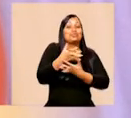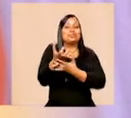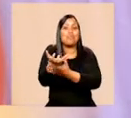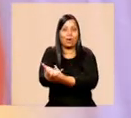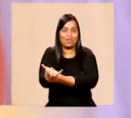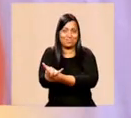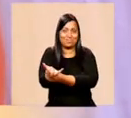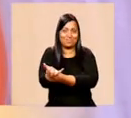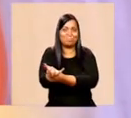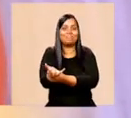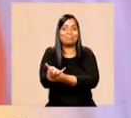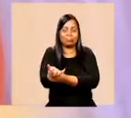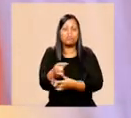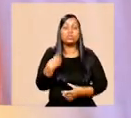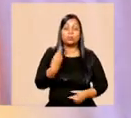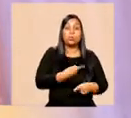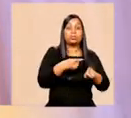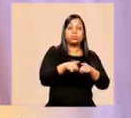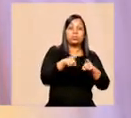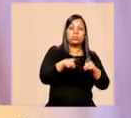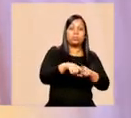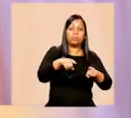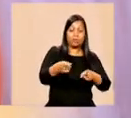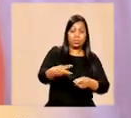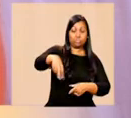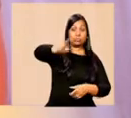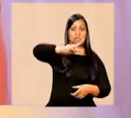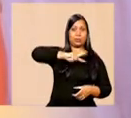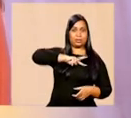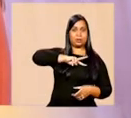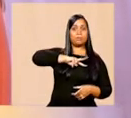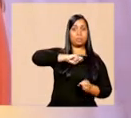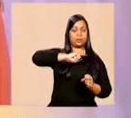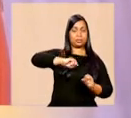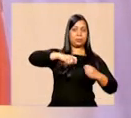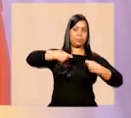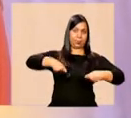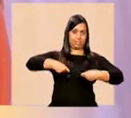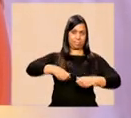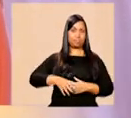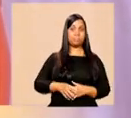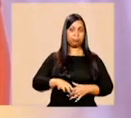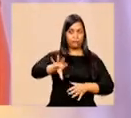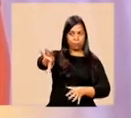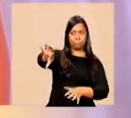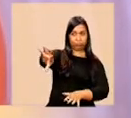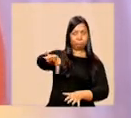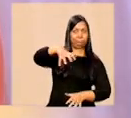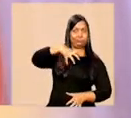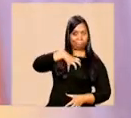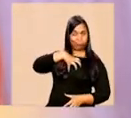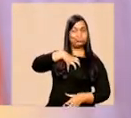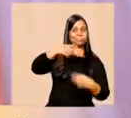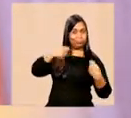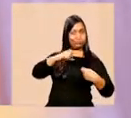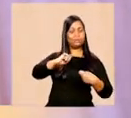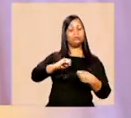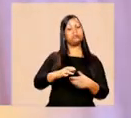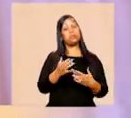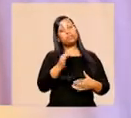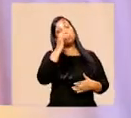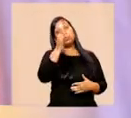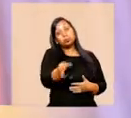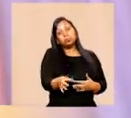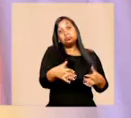doar. Um direito de doar, assim como nós temos de receber um órgão se nós precisarmos, né? E amanhã pode ser que nós